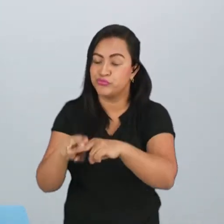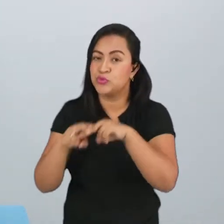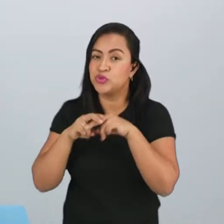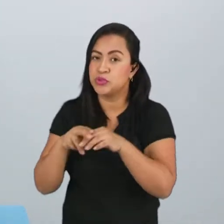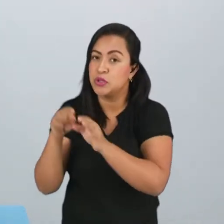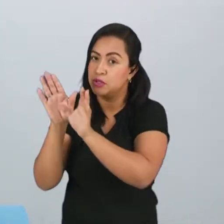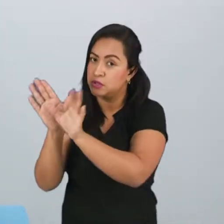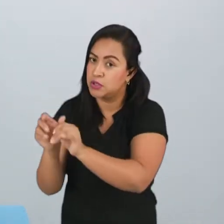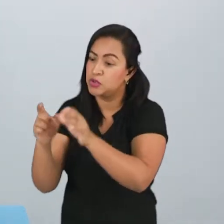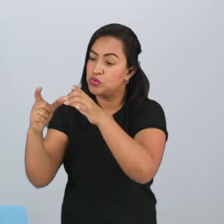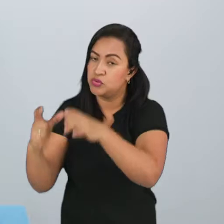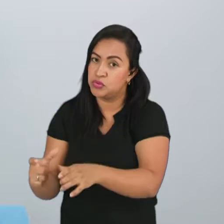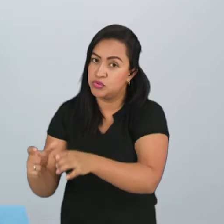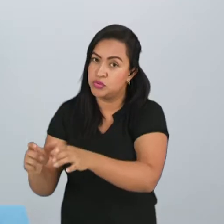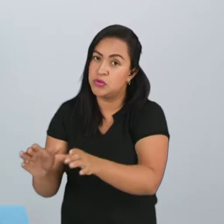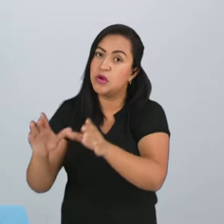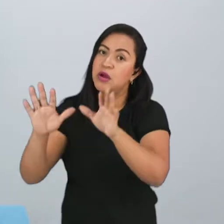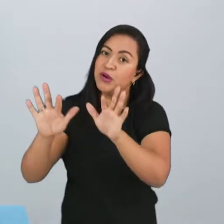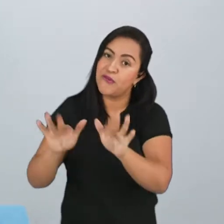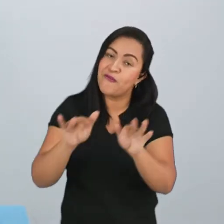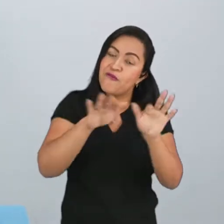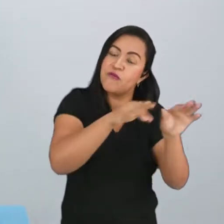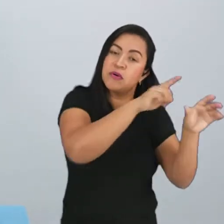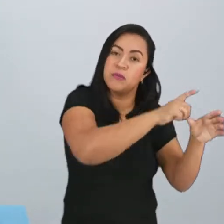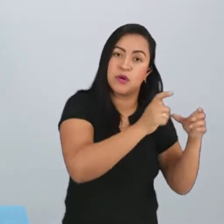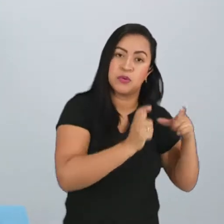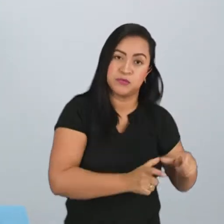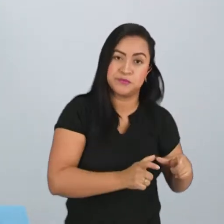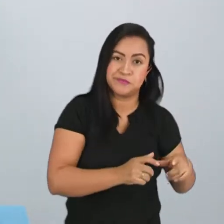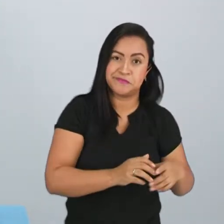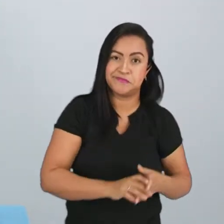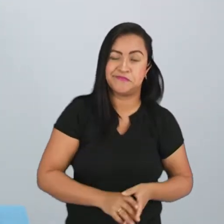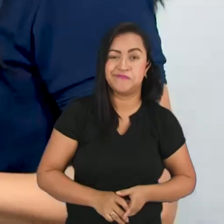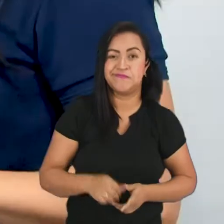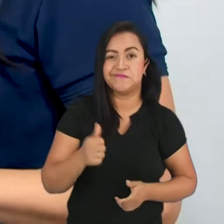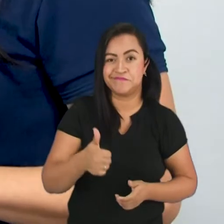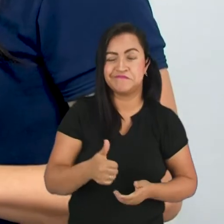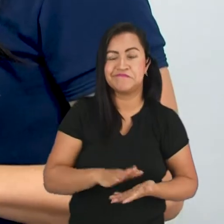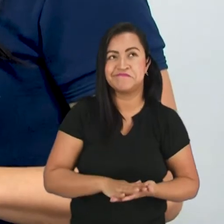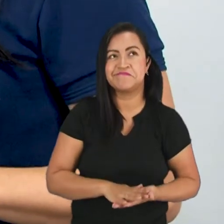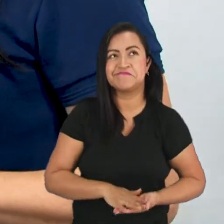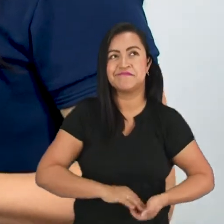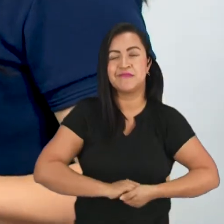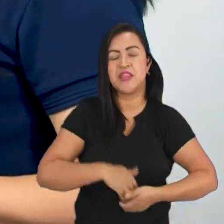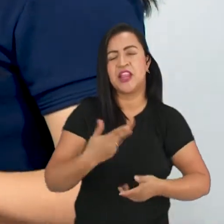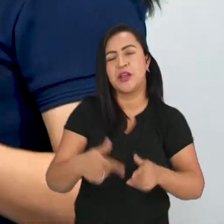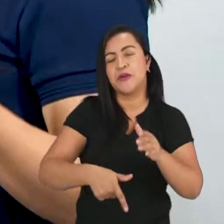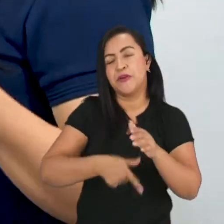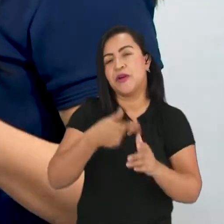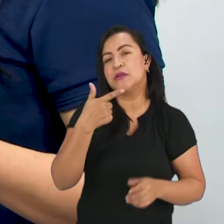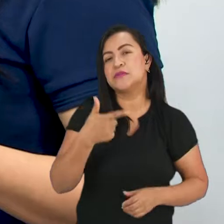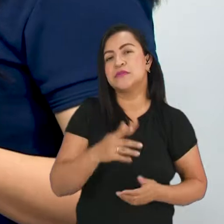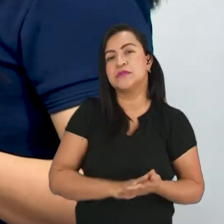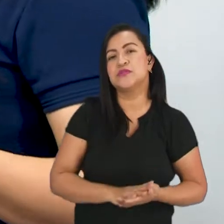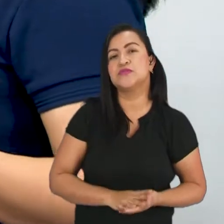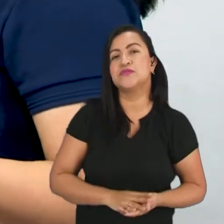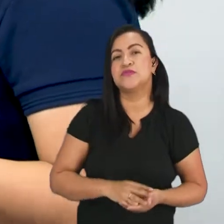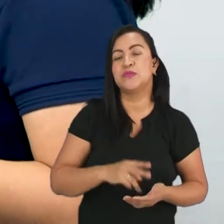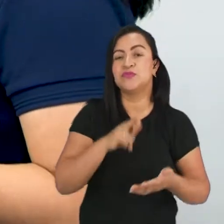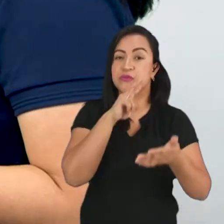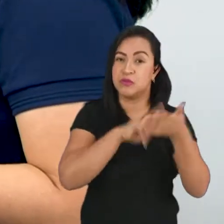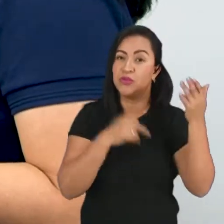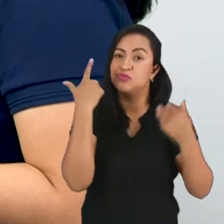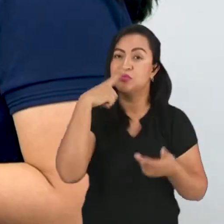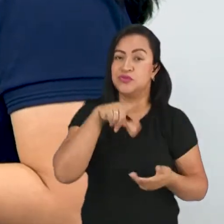fazem isso, saem de um lugar para o outro, faz a migração, como a gente chama, tá bom? Questão 2. Vamos reler o verbete.